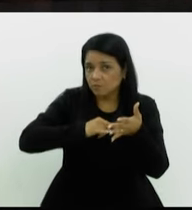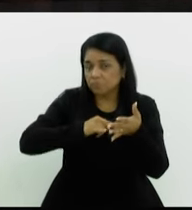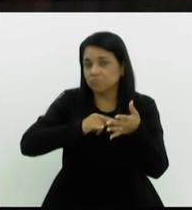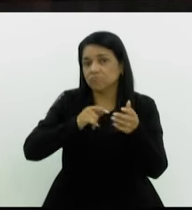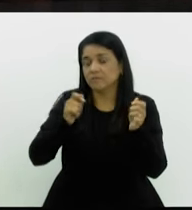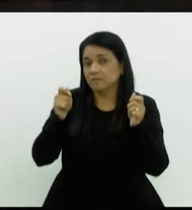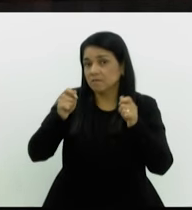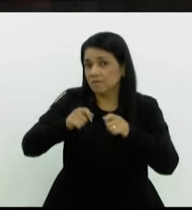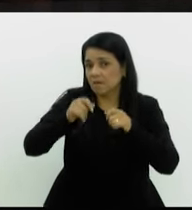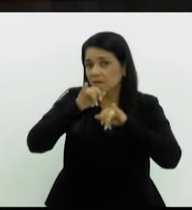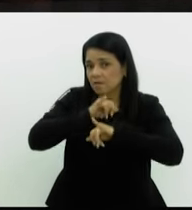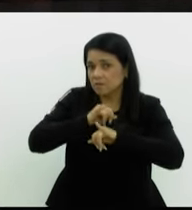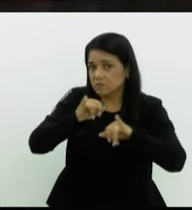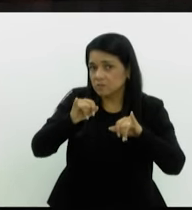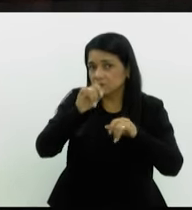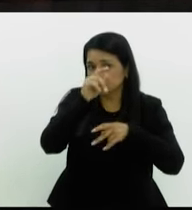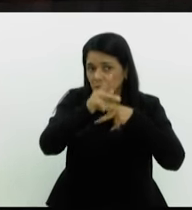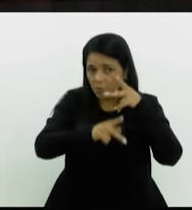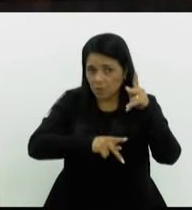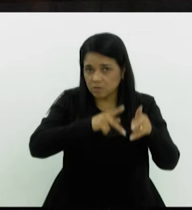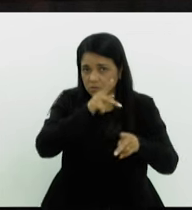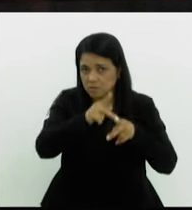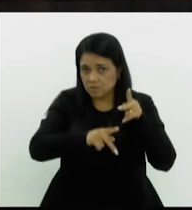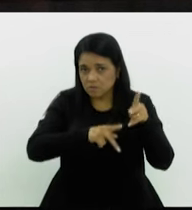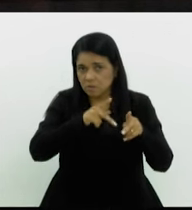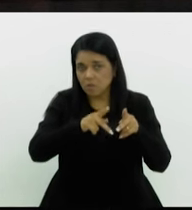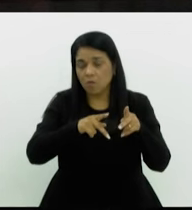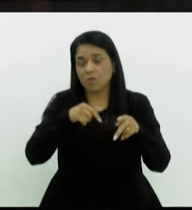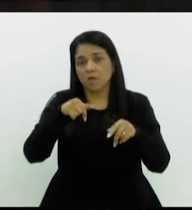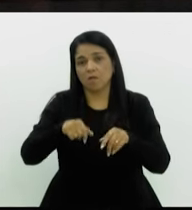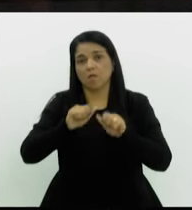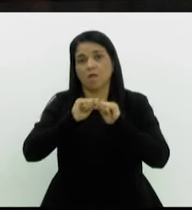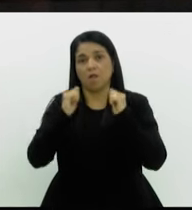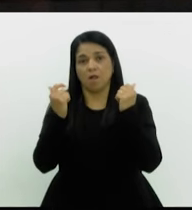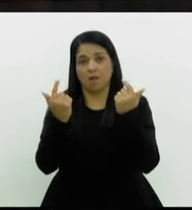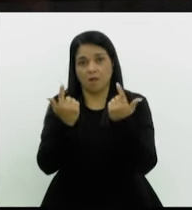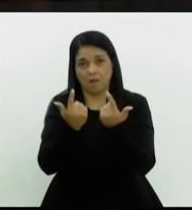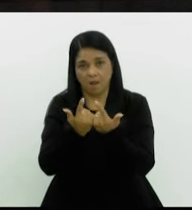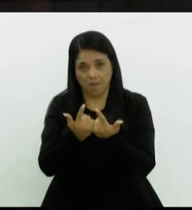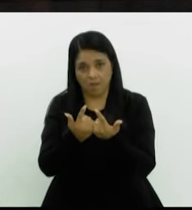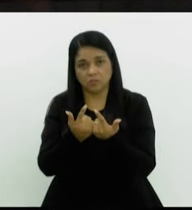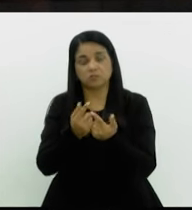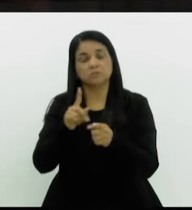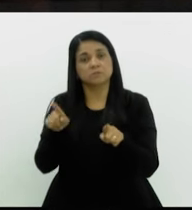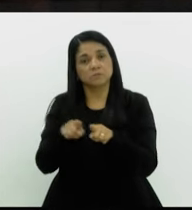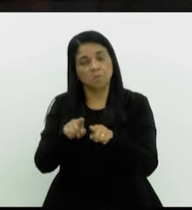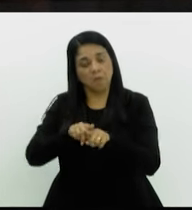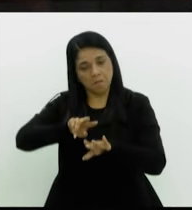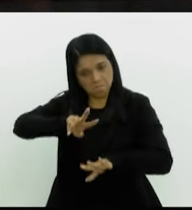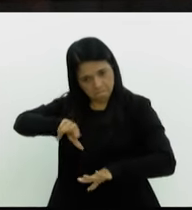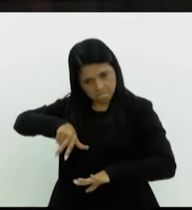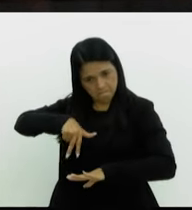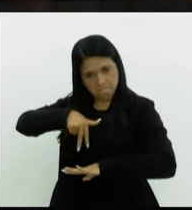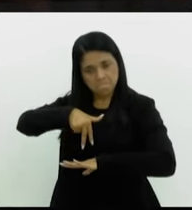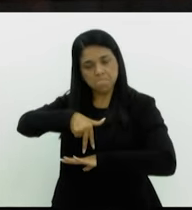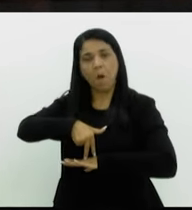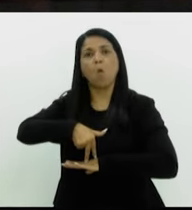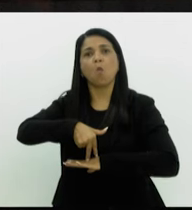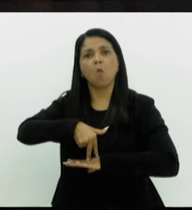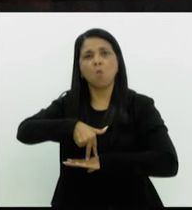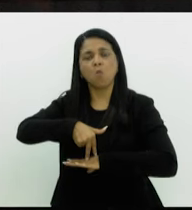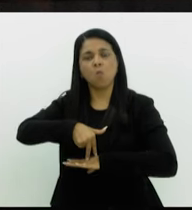essa notícia à população, que esta Casa Legislativa também se posiciona nesse